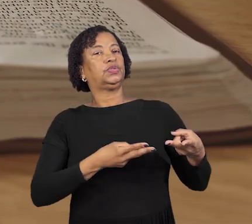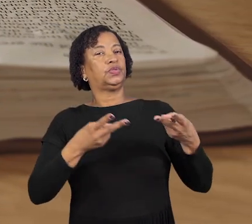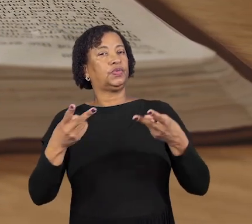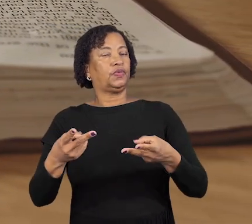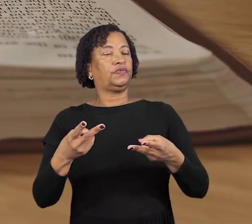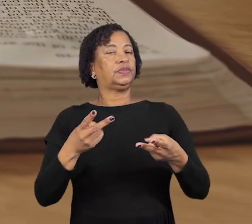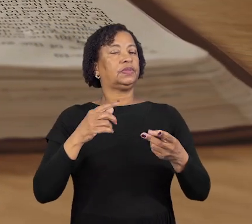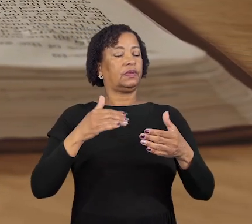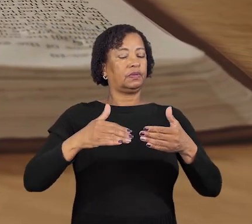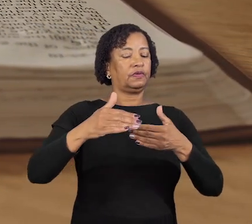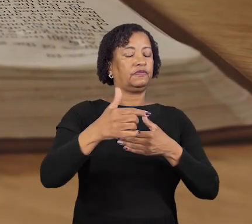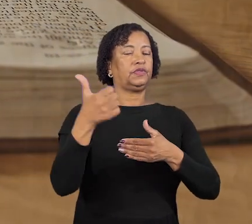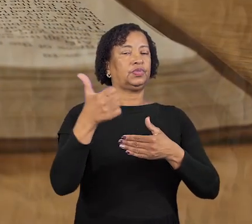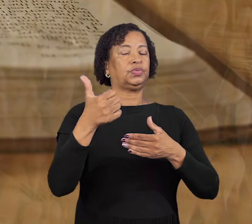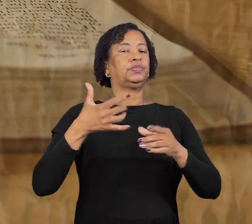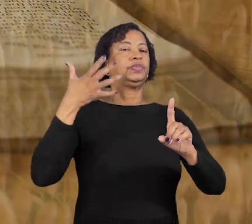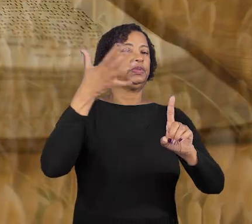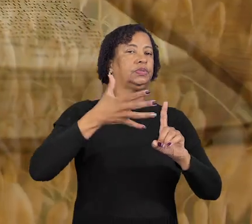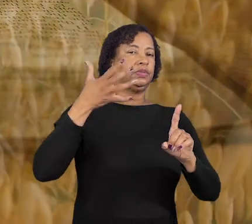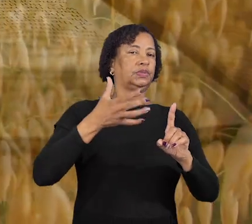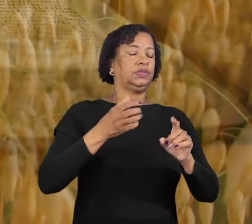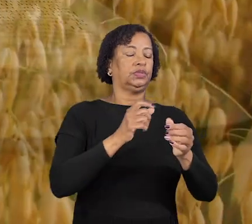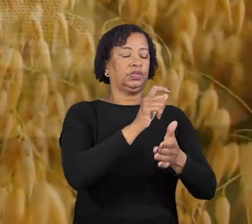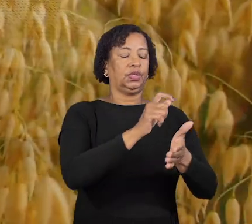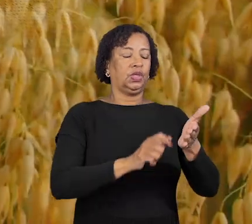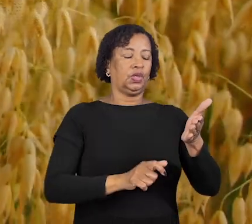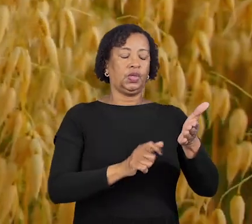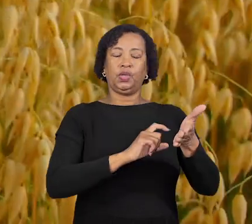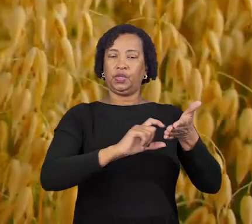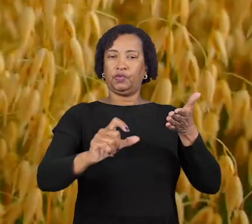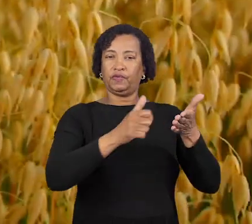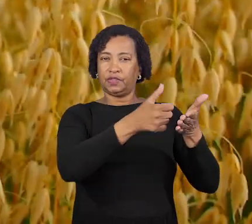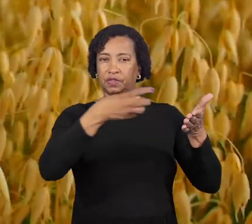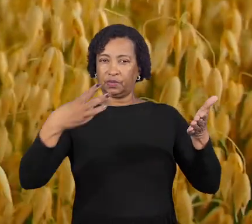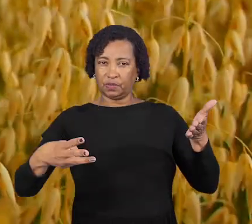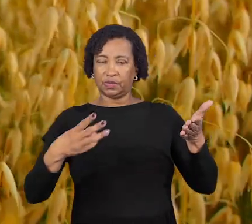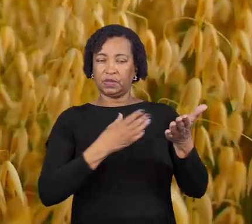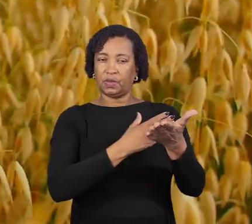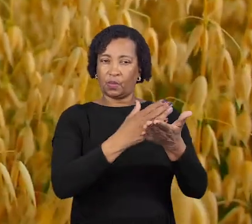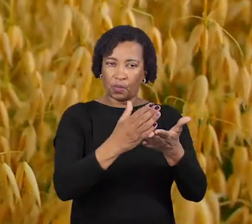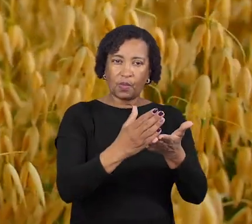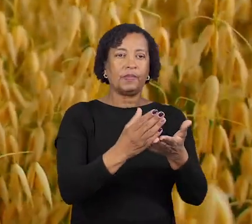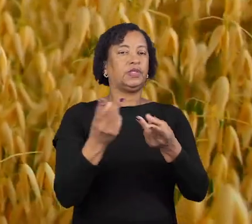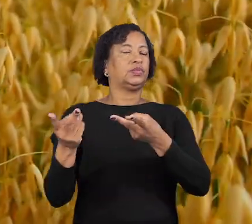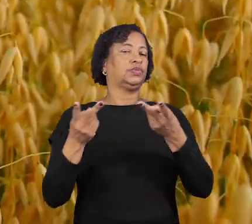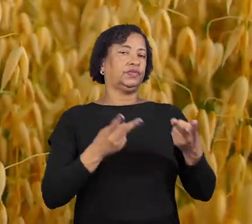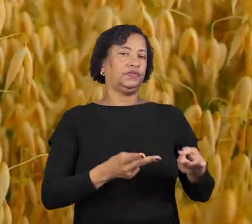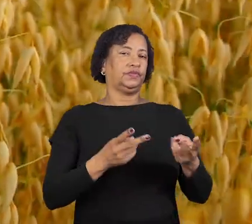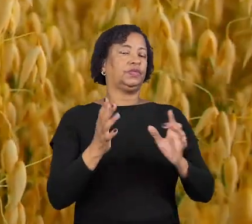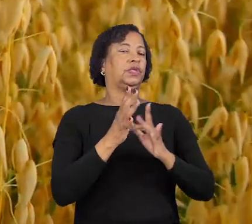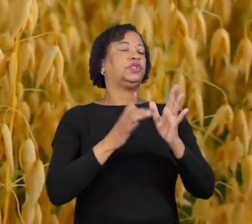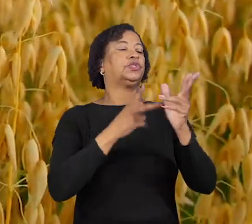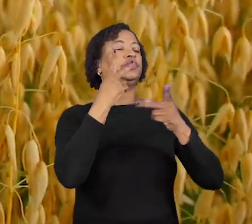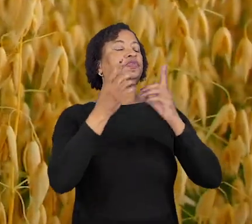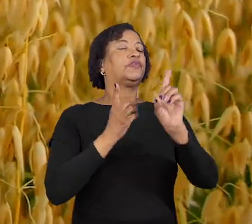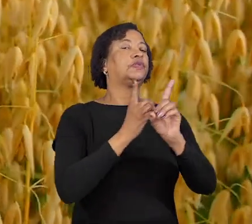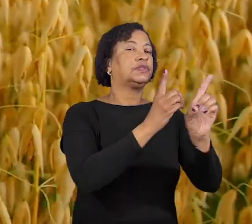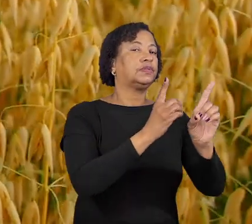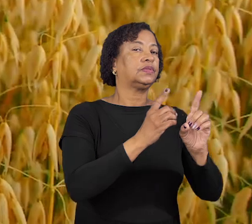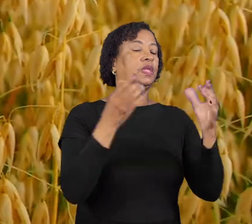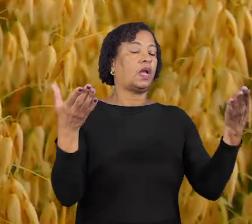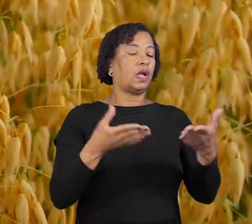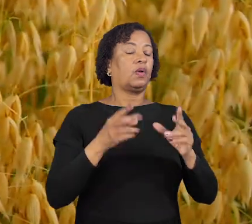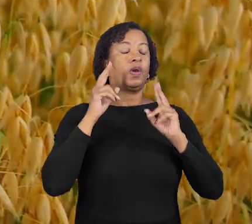retiro espiritual. E versículo 13 é o início desse convite. Imagine que Jesus diz aos discípulos mais ou menos isso.